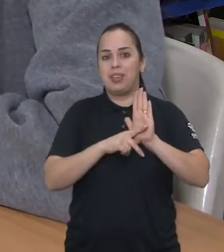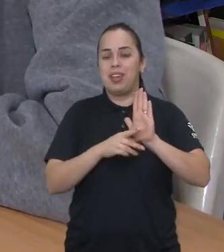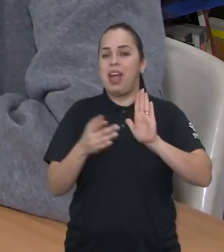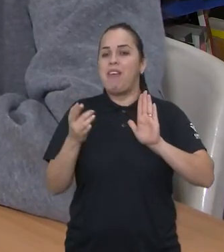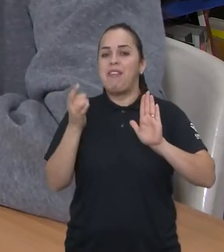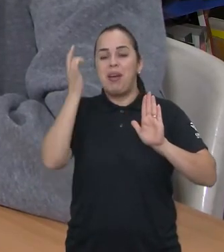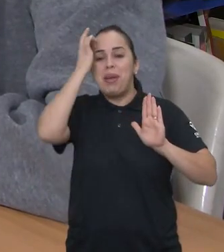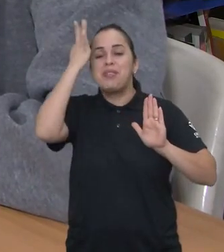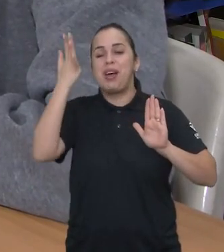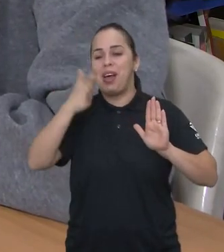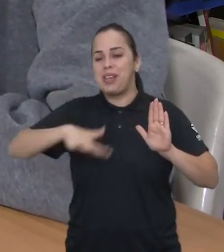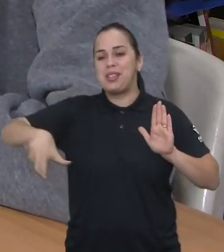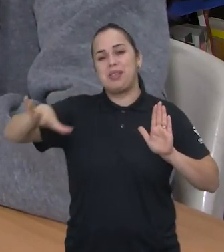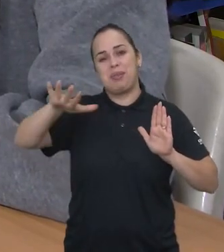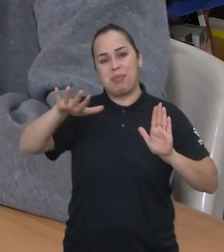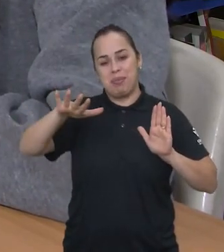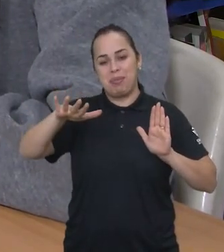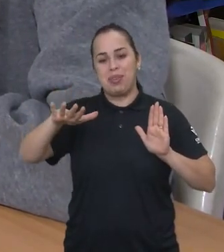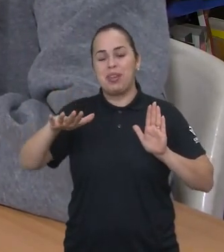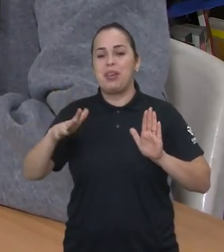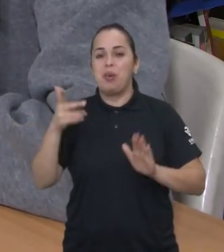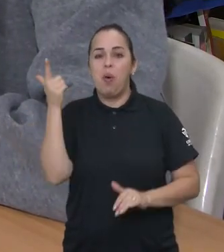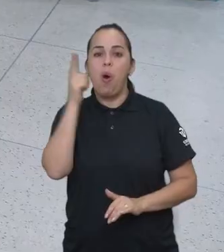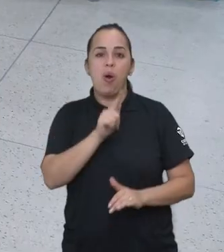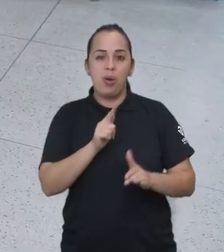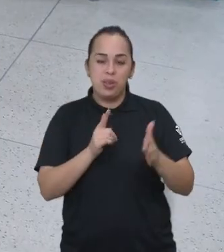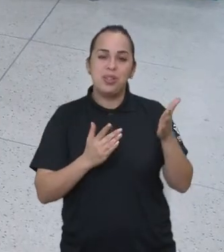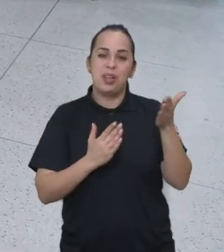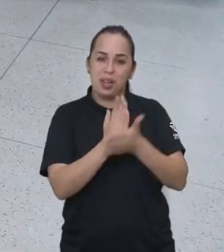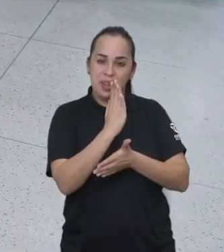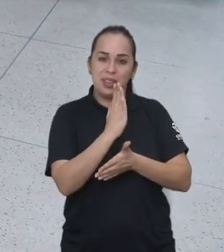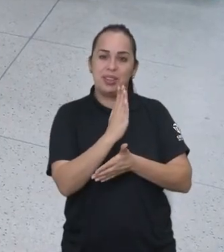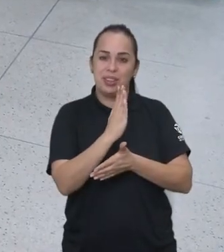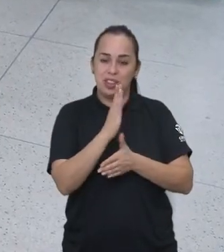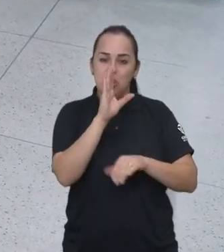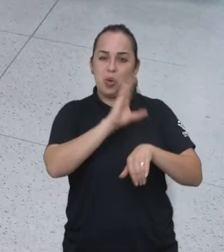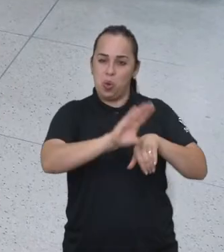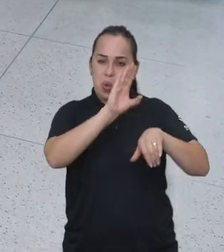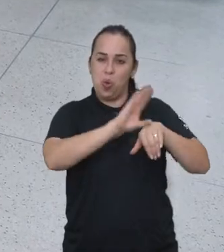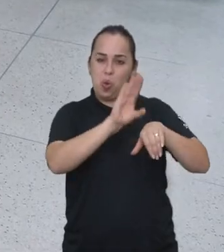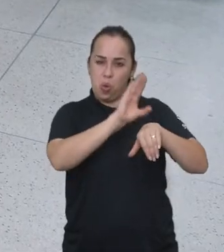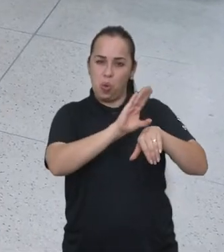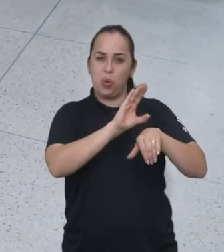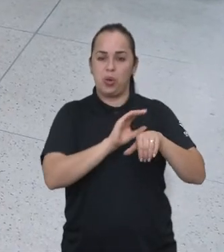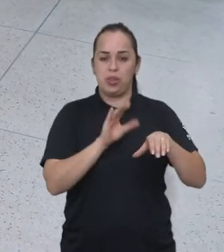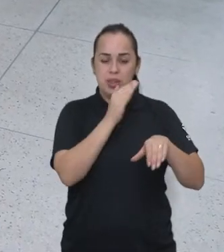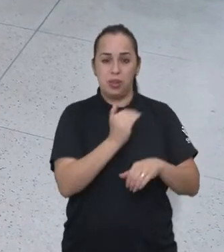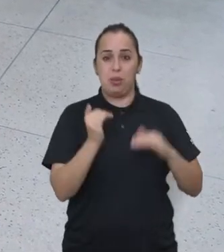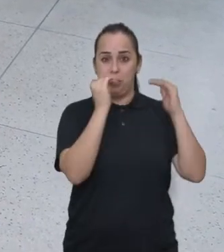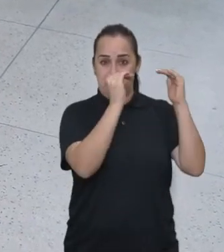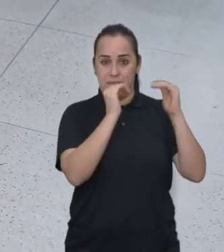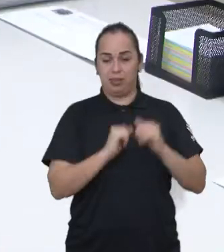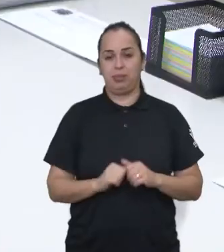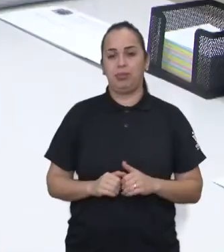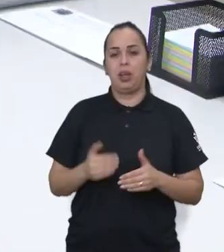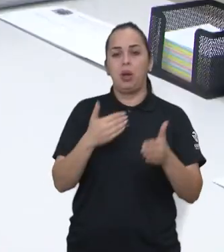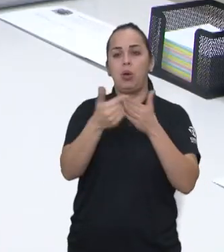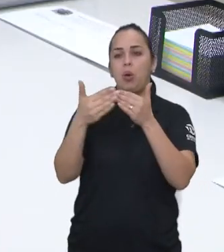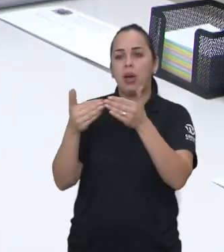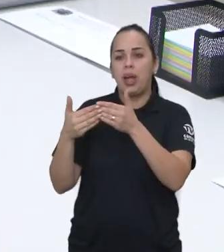aprovação da matéria vai ficar mais fácil para estes estudantes atingirem a realização pessoal de cursar o ensino superior